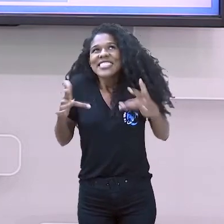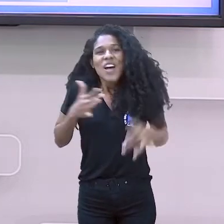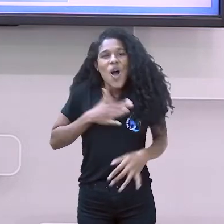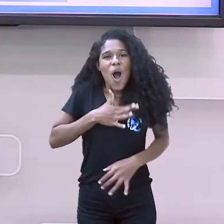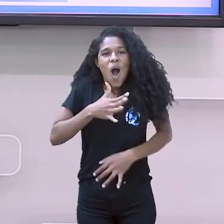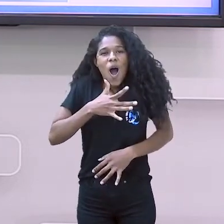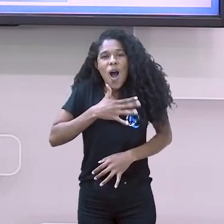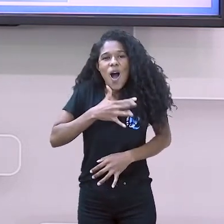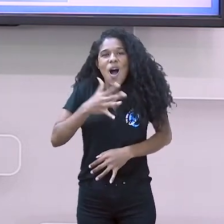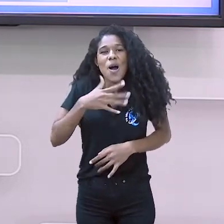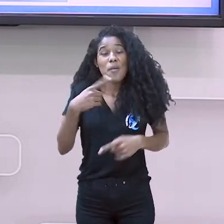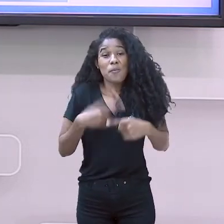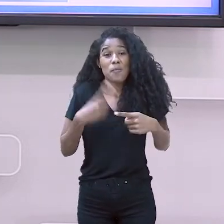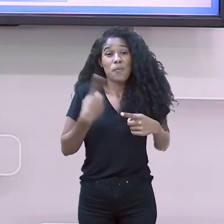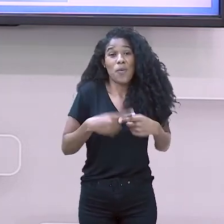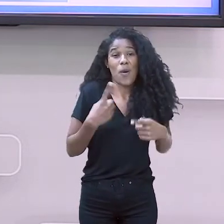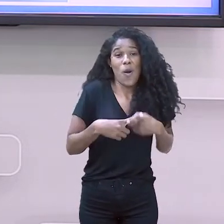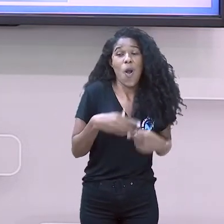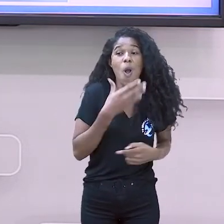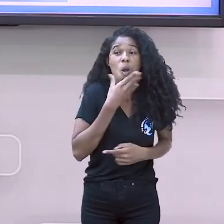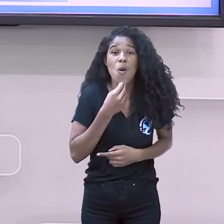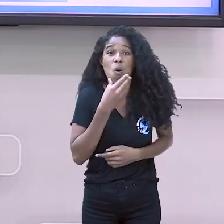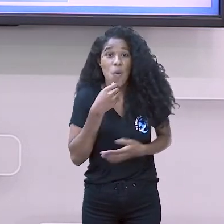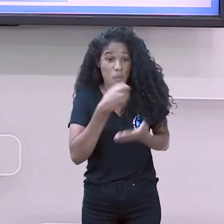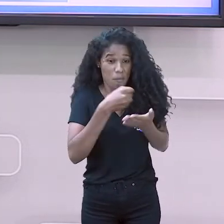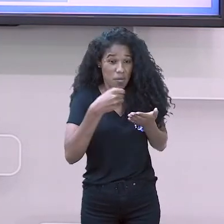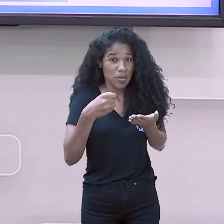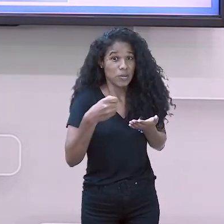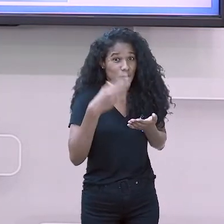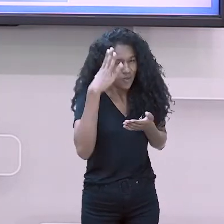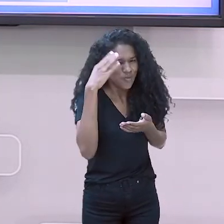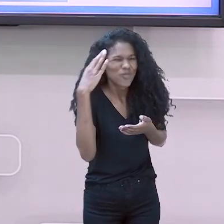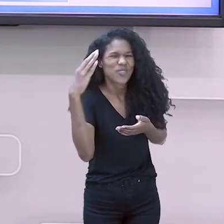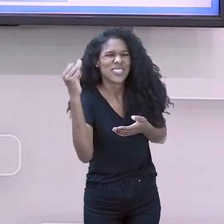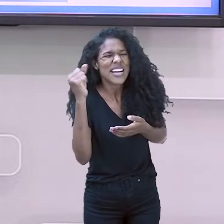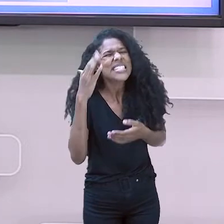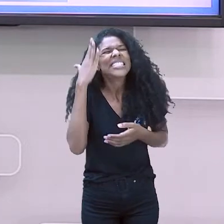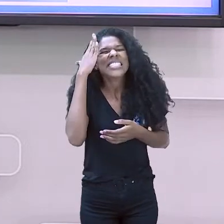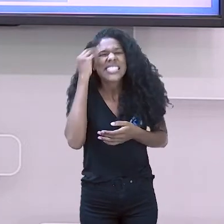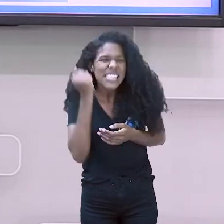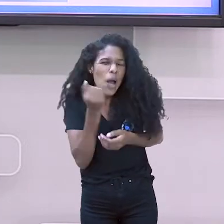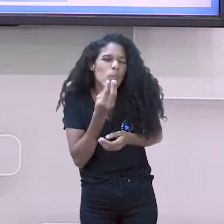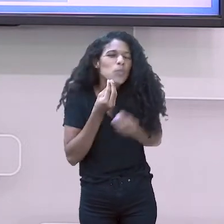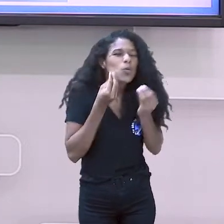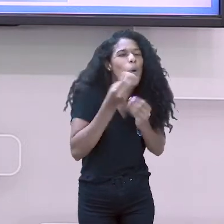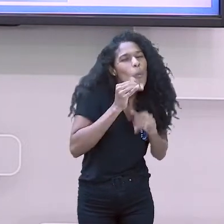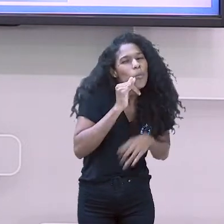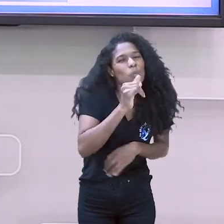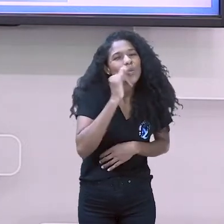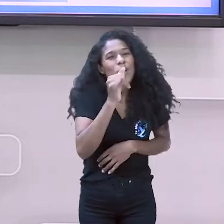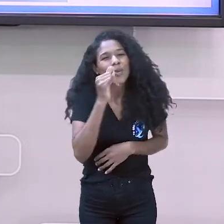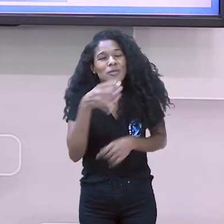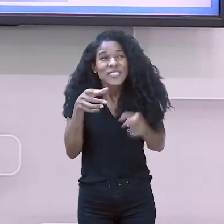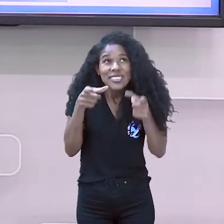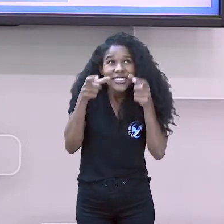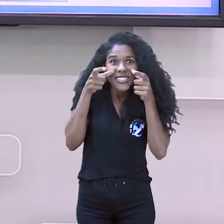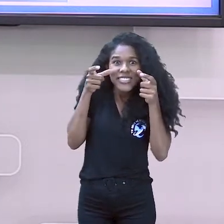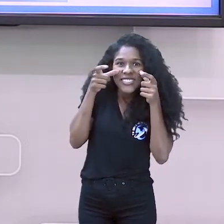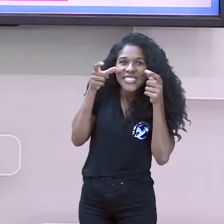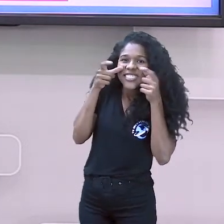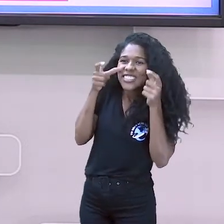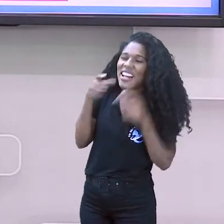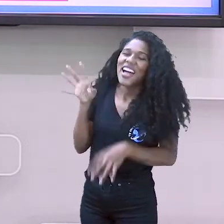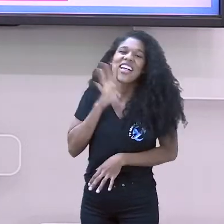os desamores dos pré-adolescentes, da adolescência, né? E agora vamos começar aqui, sem conversar demais,